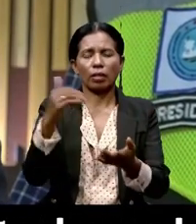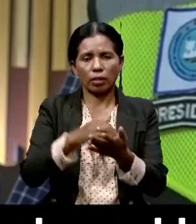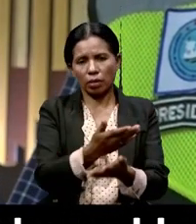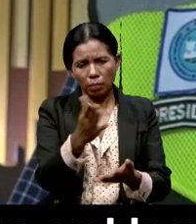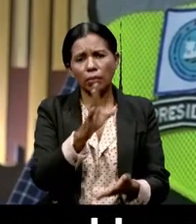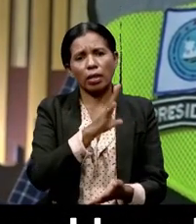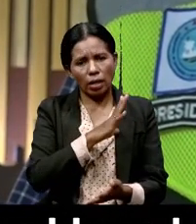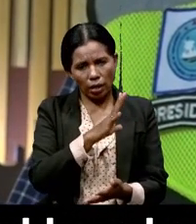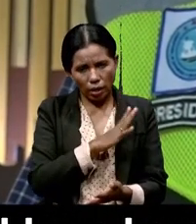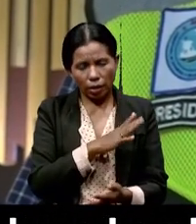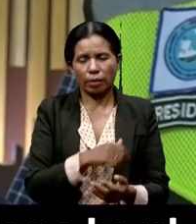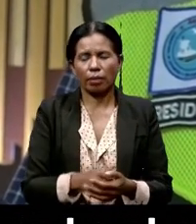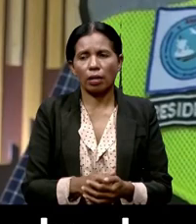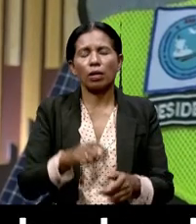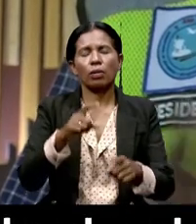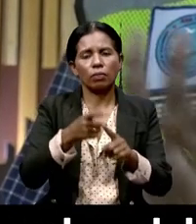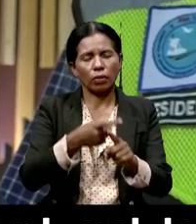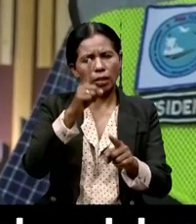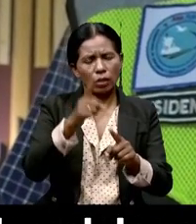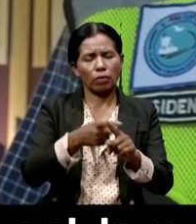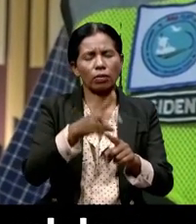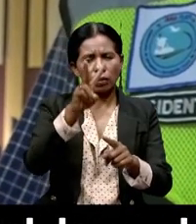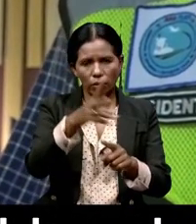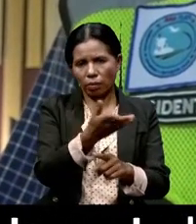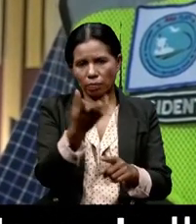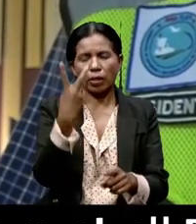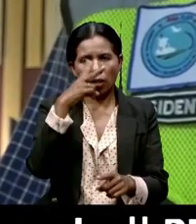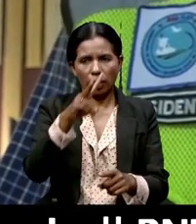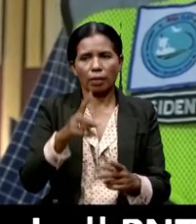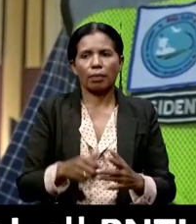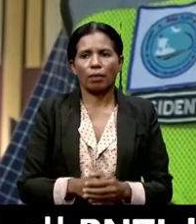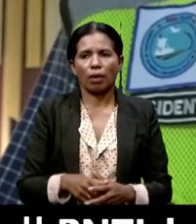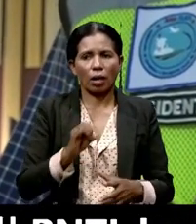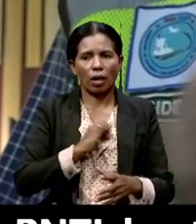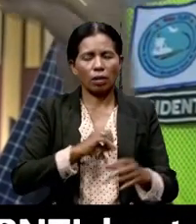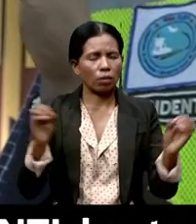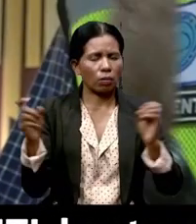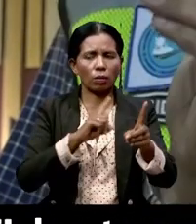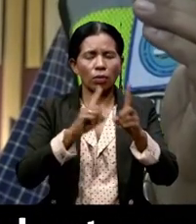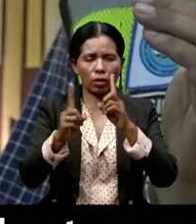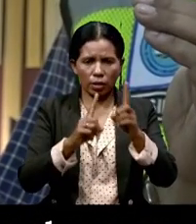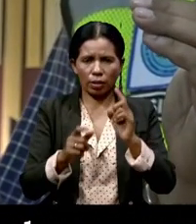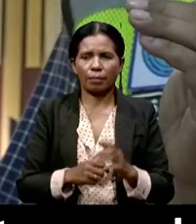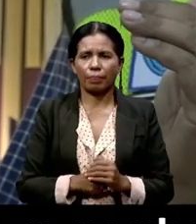rendeite. Fulan ira, fulan ruatani, me are. Hau la coi qual é o boate, nevei maca.